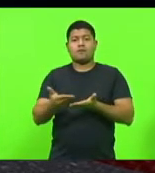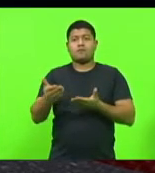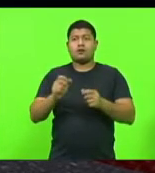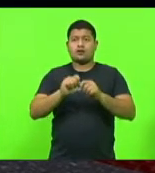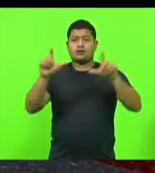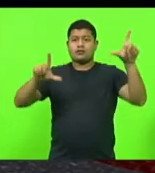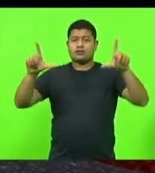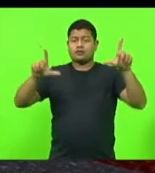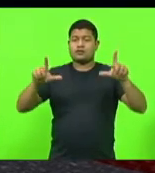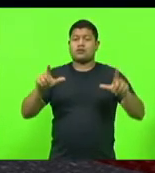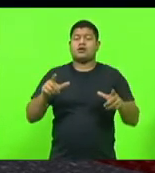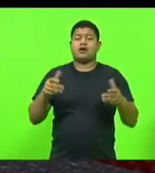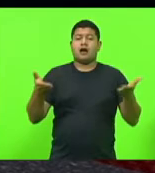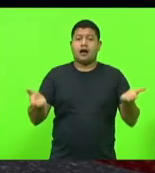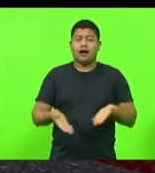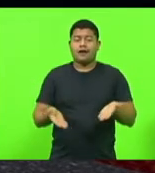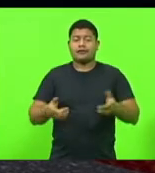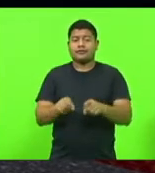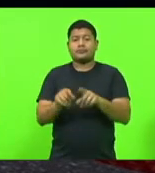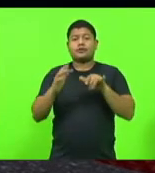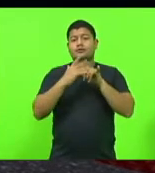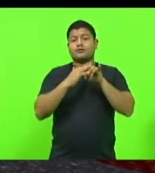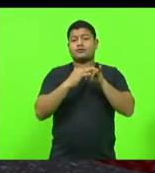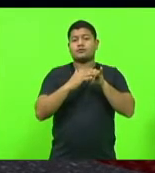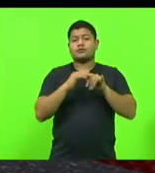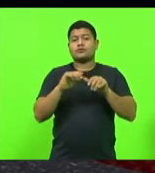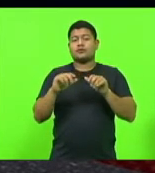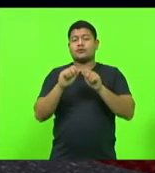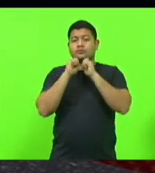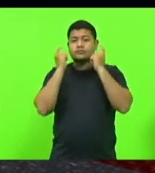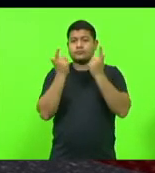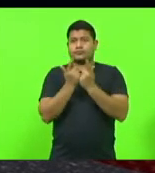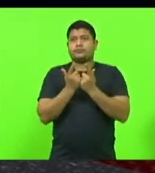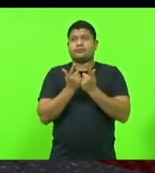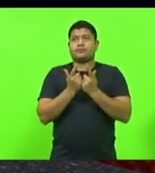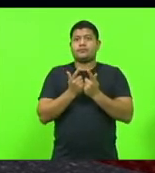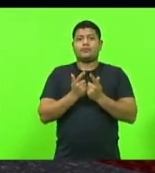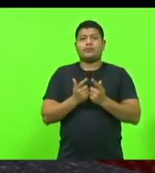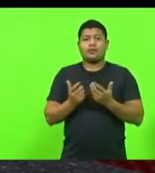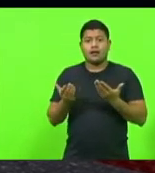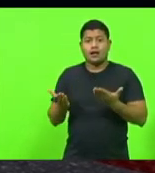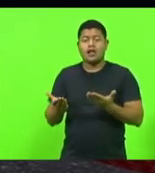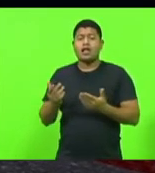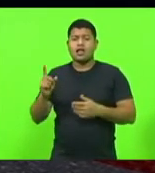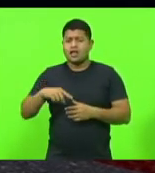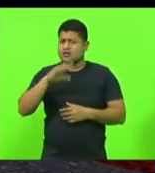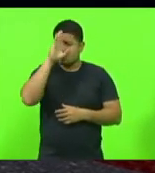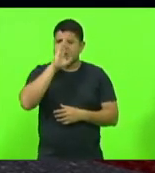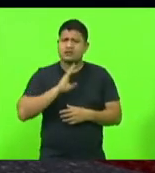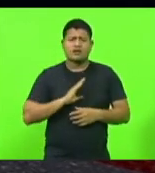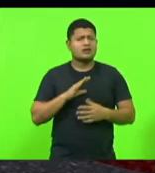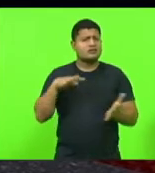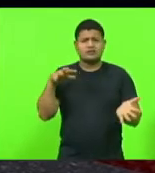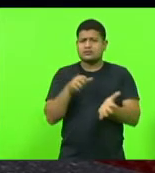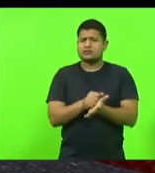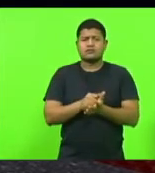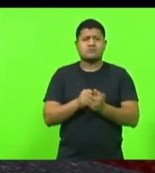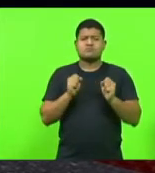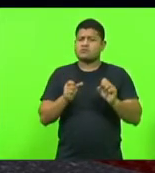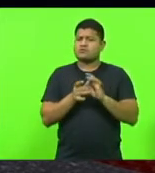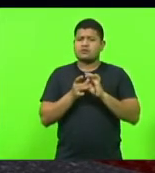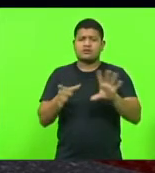Assembleia Legislativa, também do YouTube da Assembleia Legislativa. O evento, lembrando, é gratuito, as inscrições podem ser